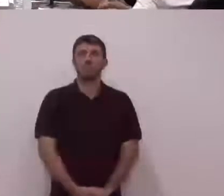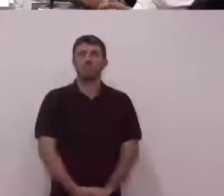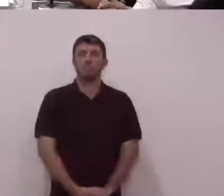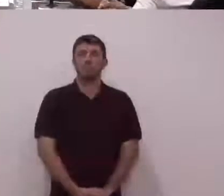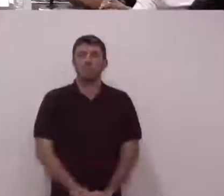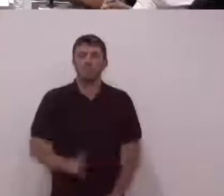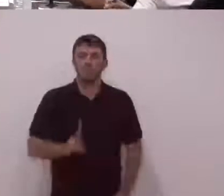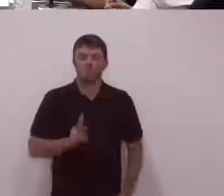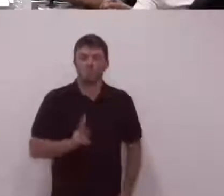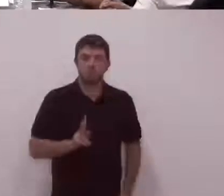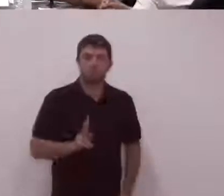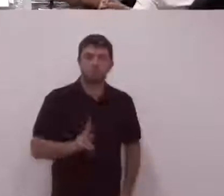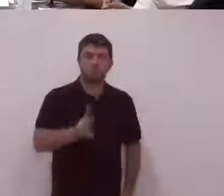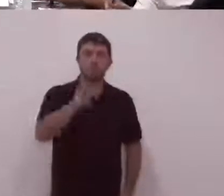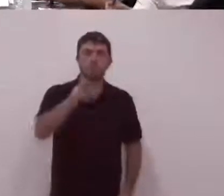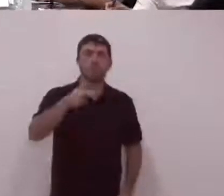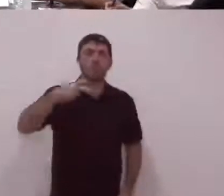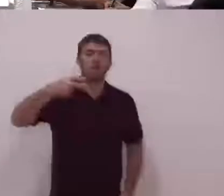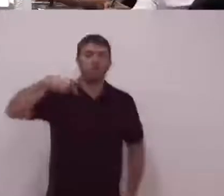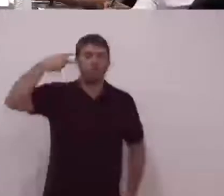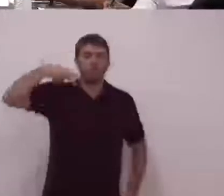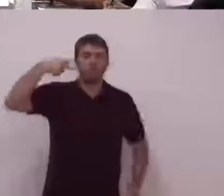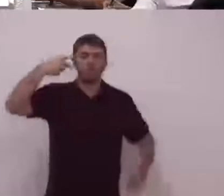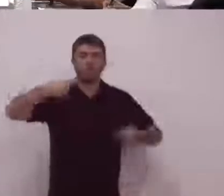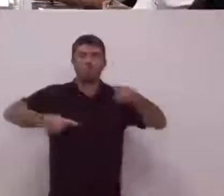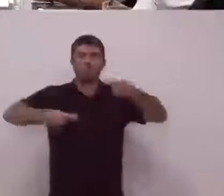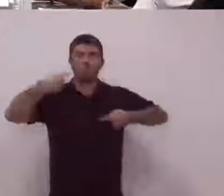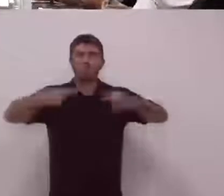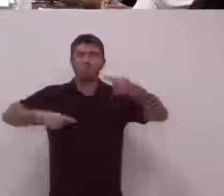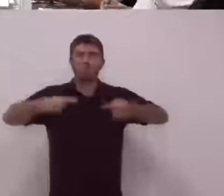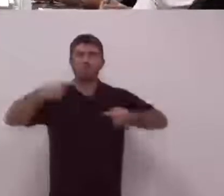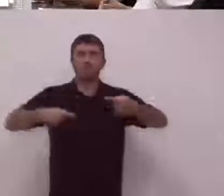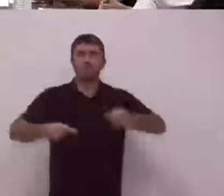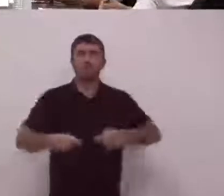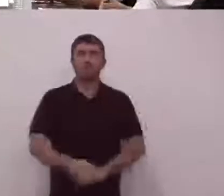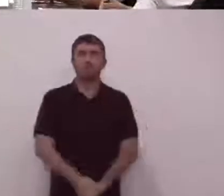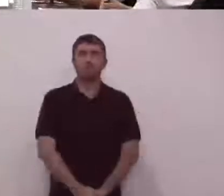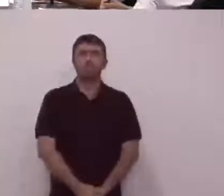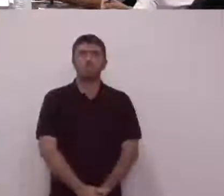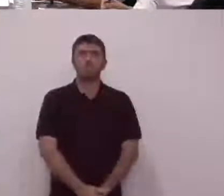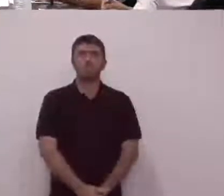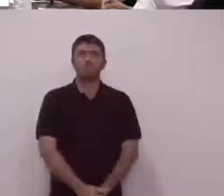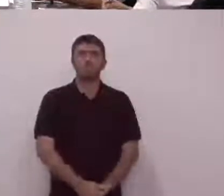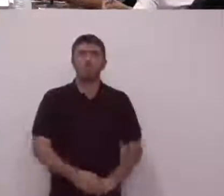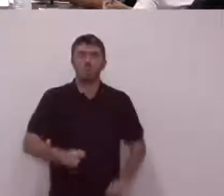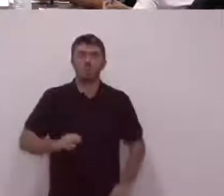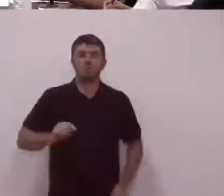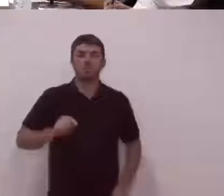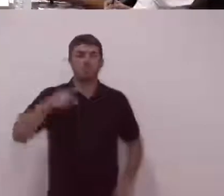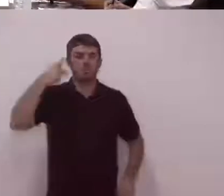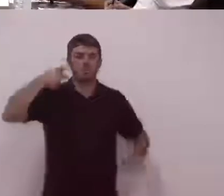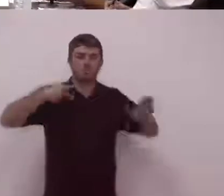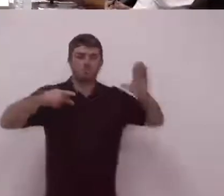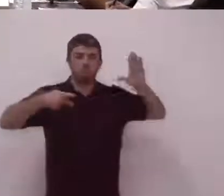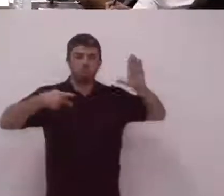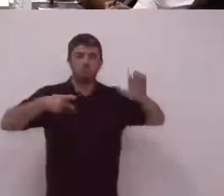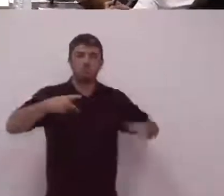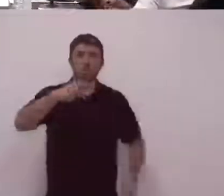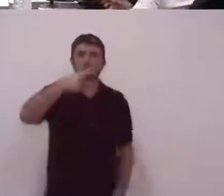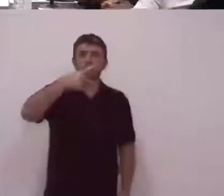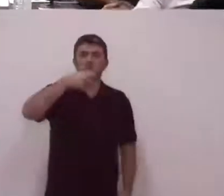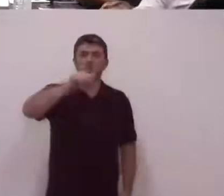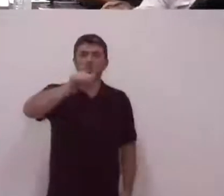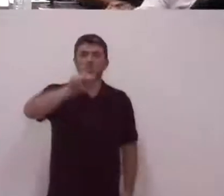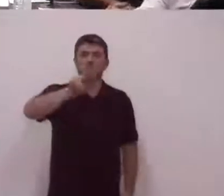continuo aberto aos vereadores por cinco minutos eu peço o palácio o presidente com a palavra o vereador Paulo em Palmeira